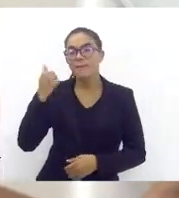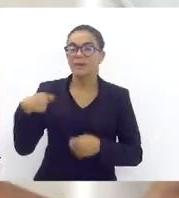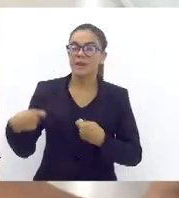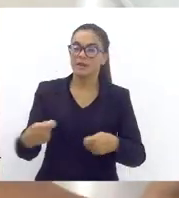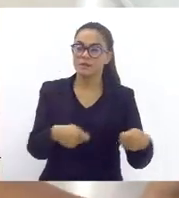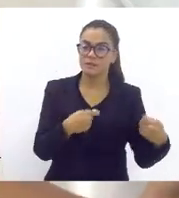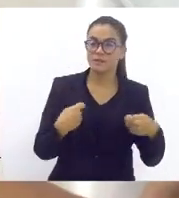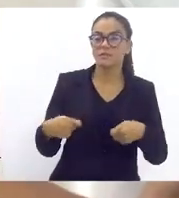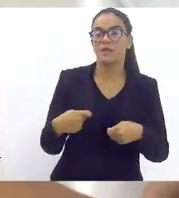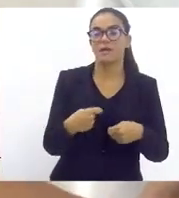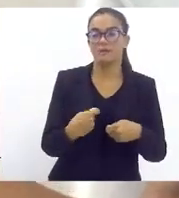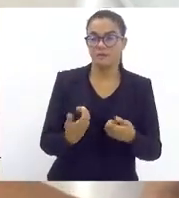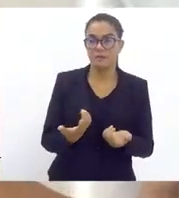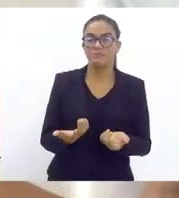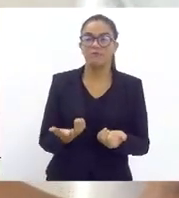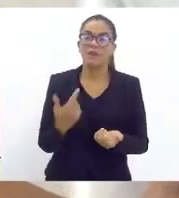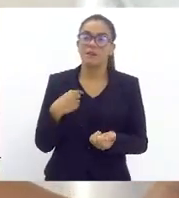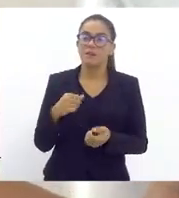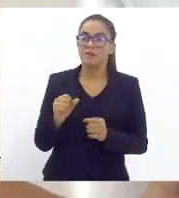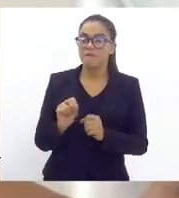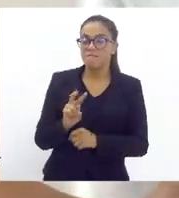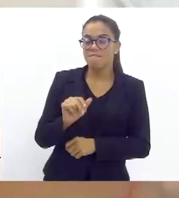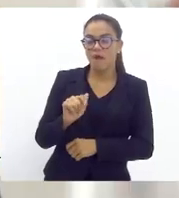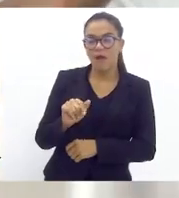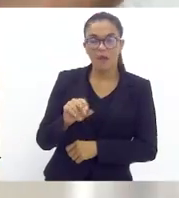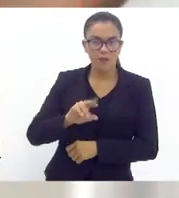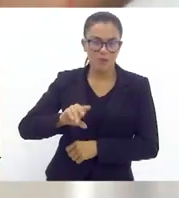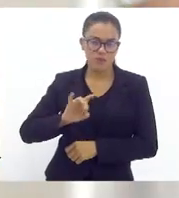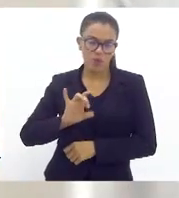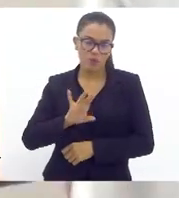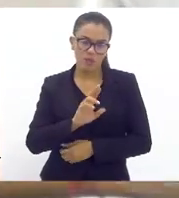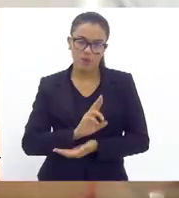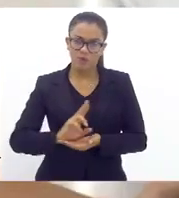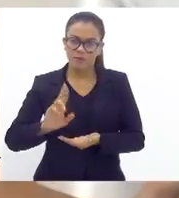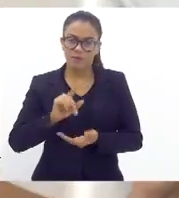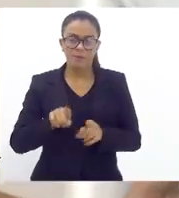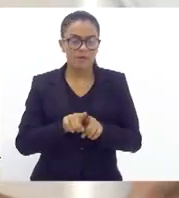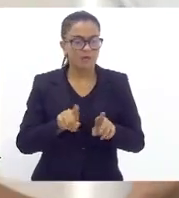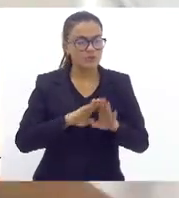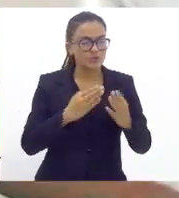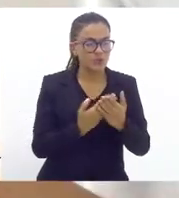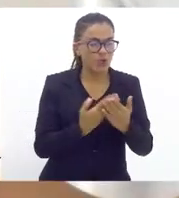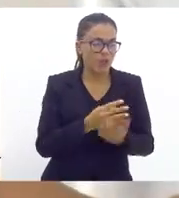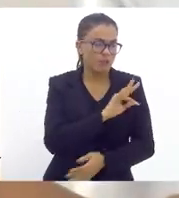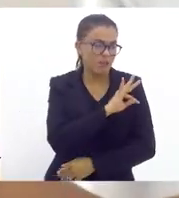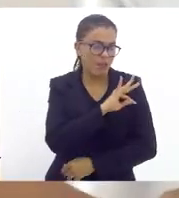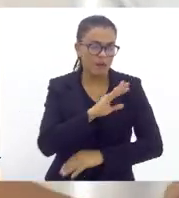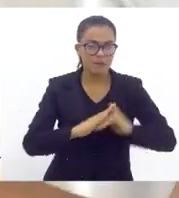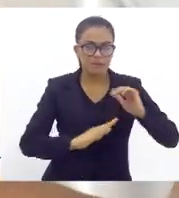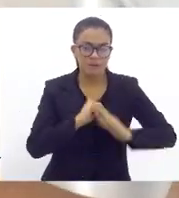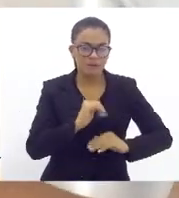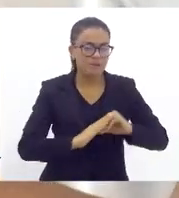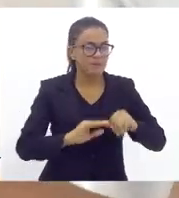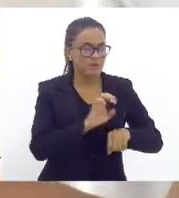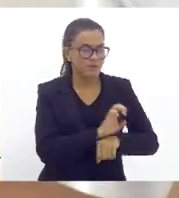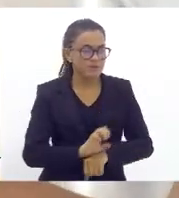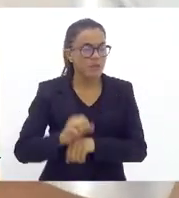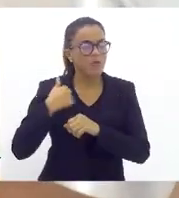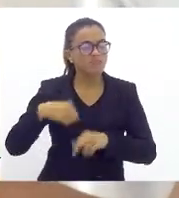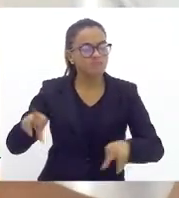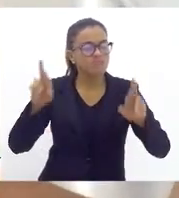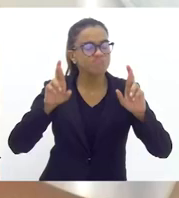um estabelecimento de reserva de vagas, não apenas nas universidades, mas também nas escolas técnicas estaduais. Eu estou muito